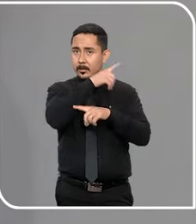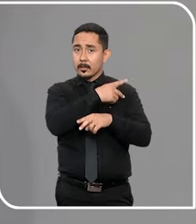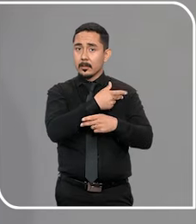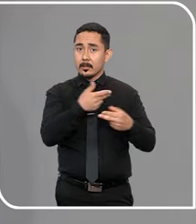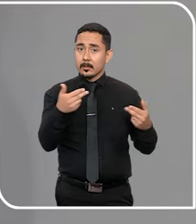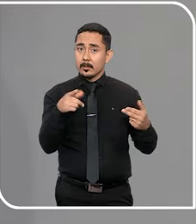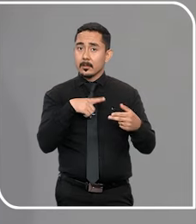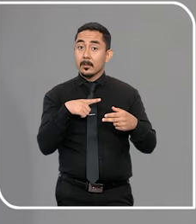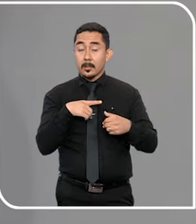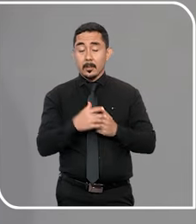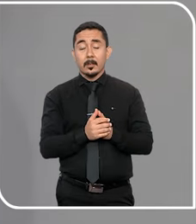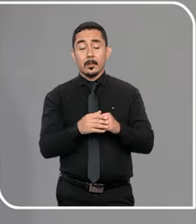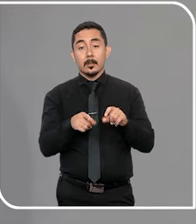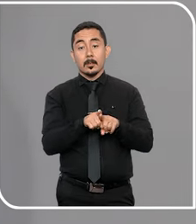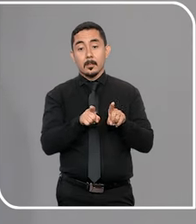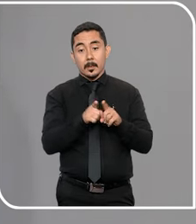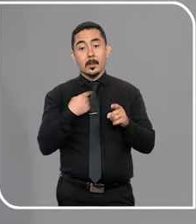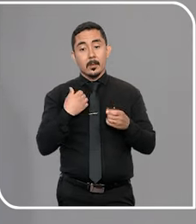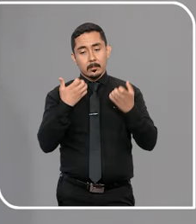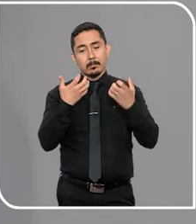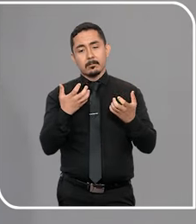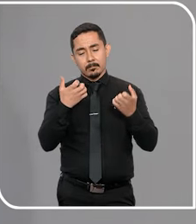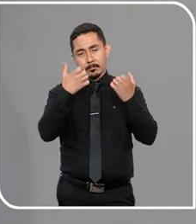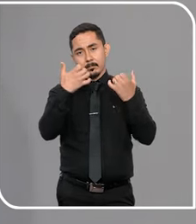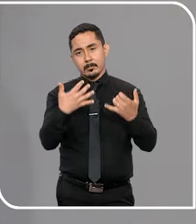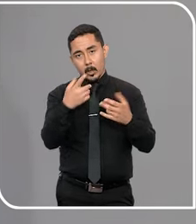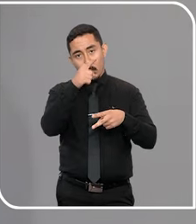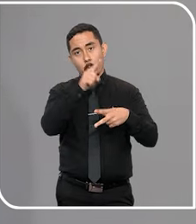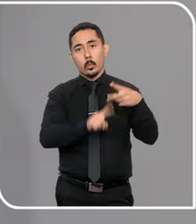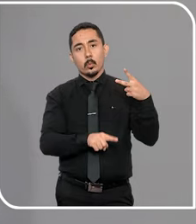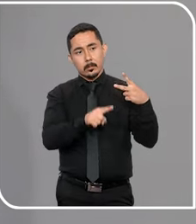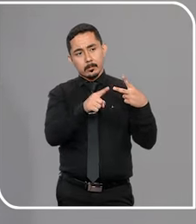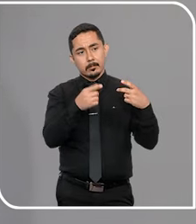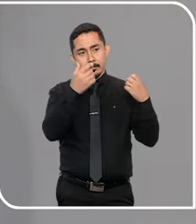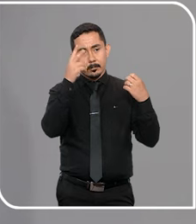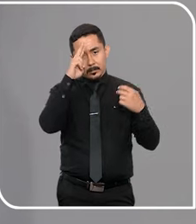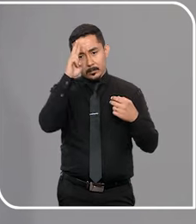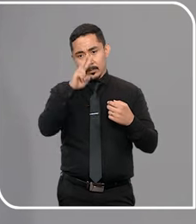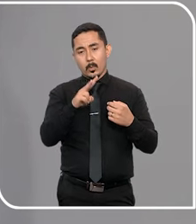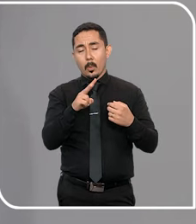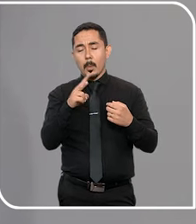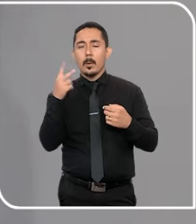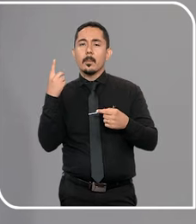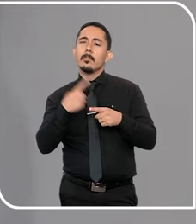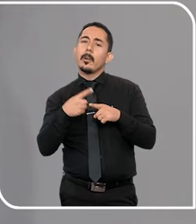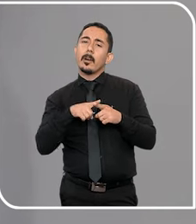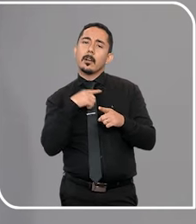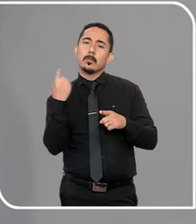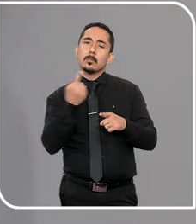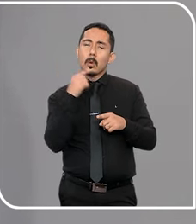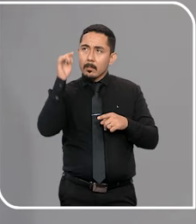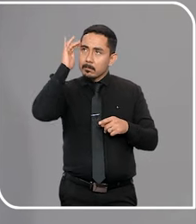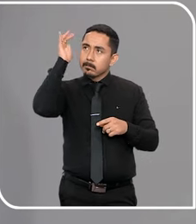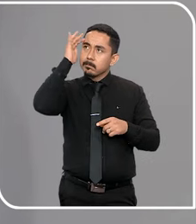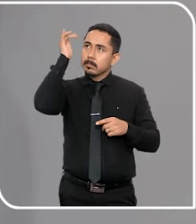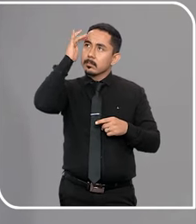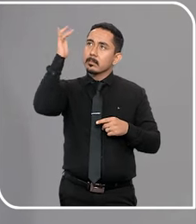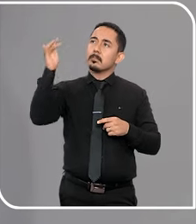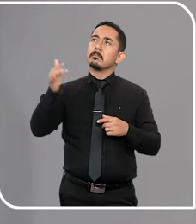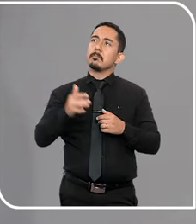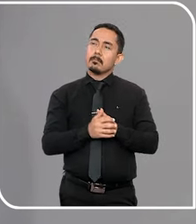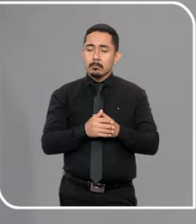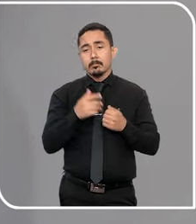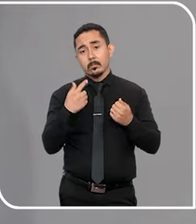dificuldades né que o João tem então gente eu quis trazer esses dois depoimentos pra gente né